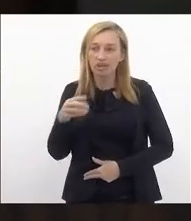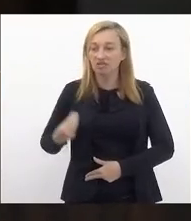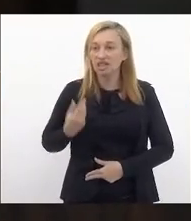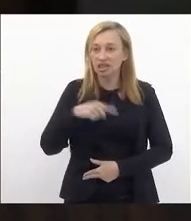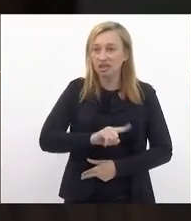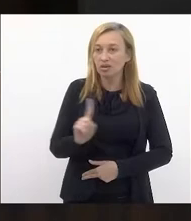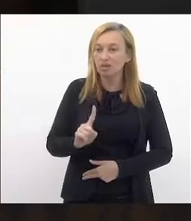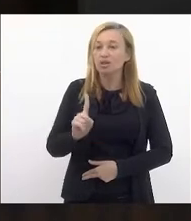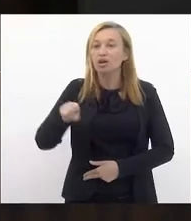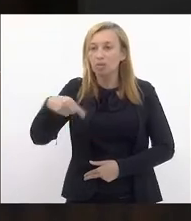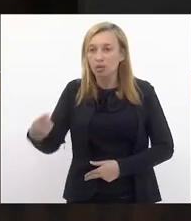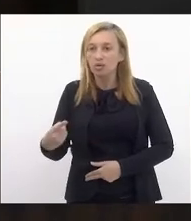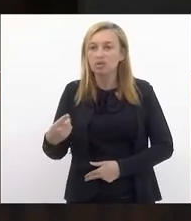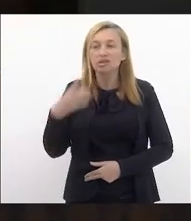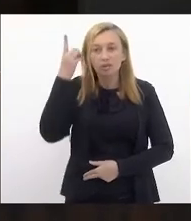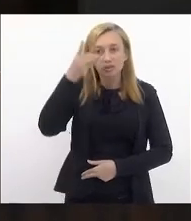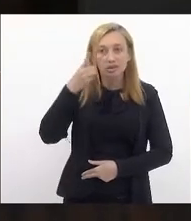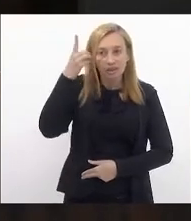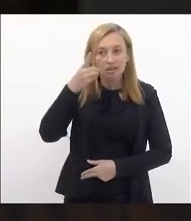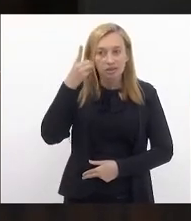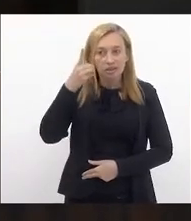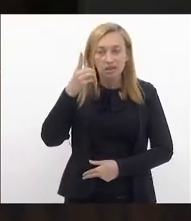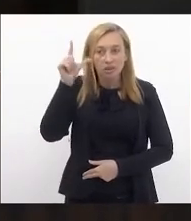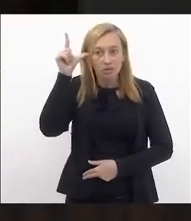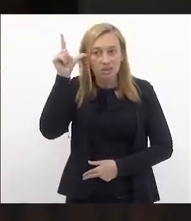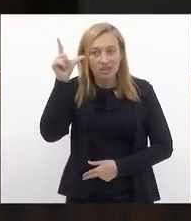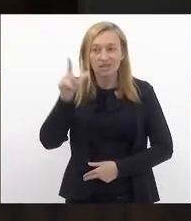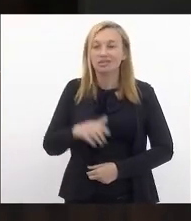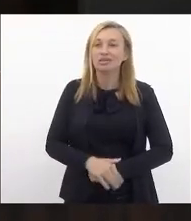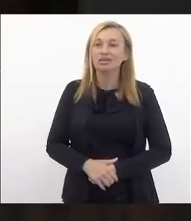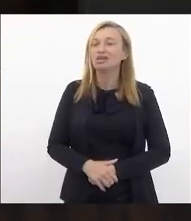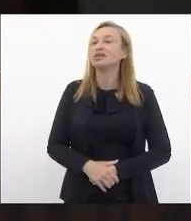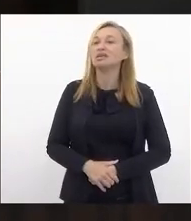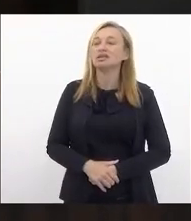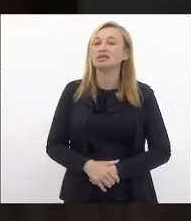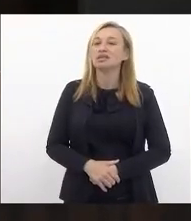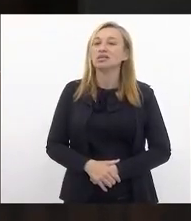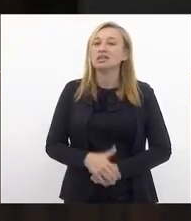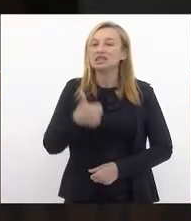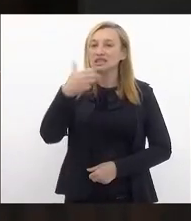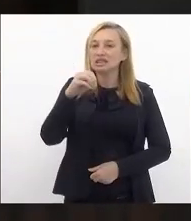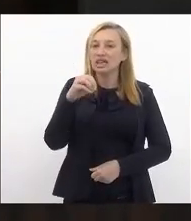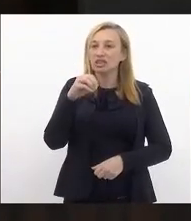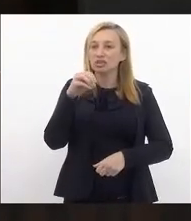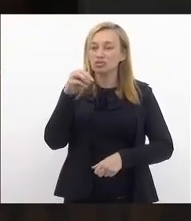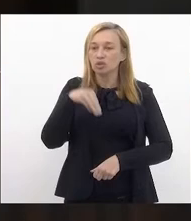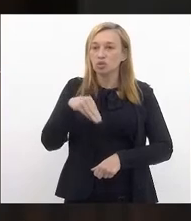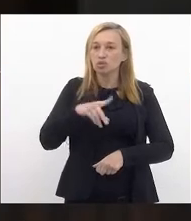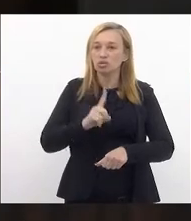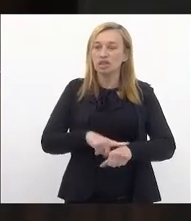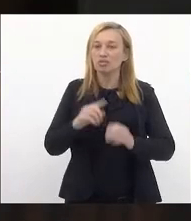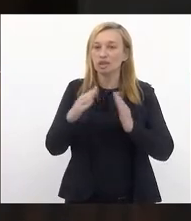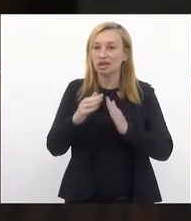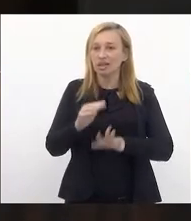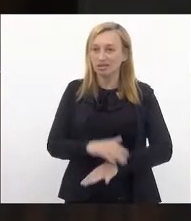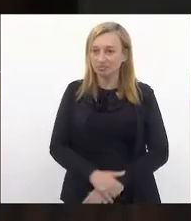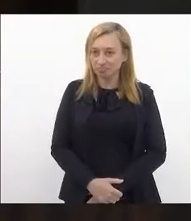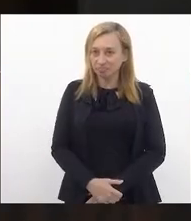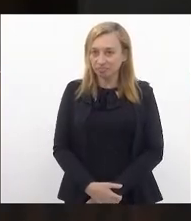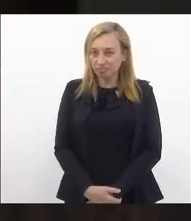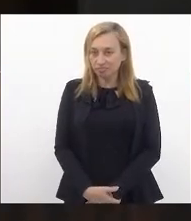se contando presente próximo orador escrito é o novo deputado da Lucinha vossa excelência dispõe de 10 minutos no tempo